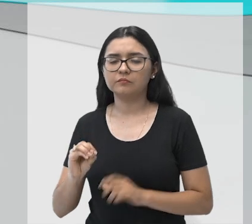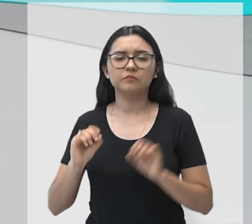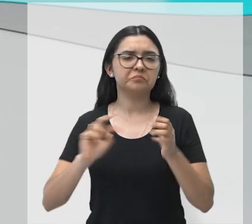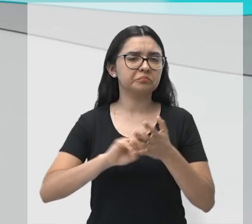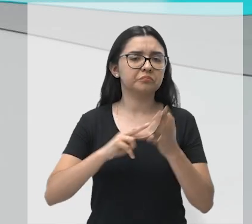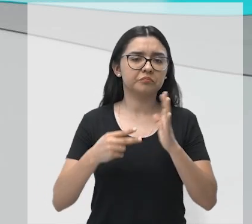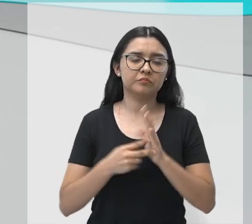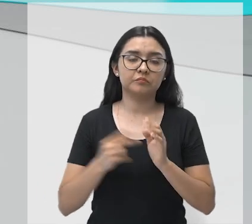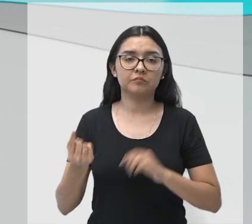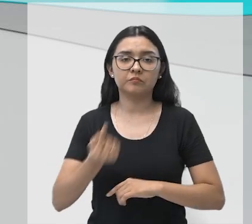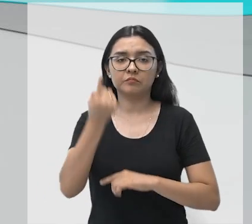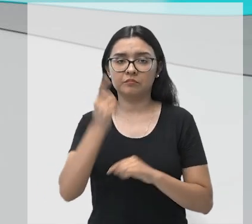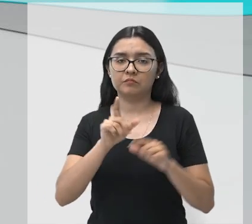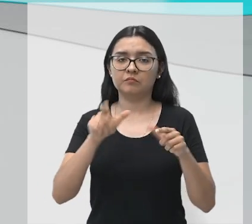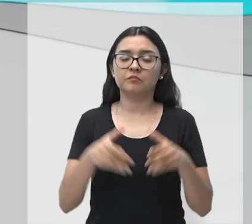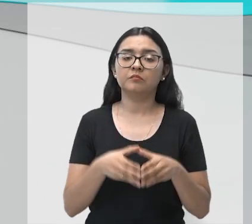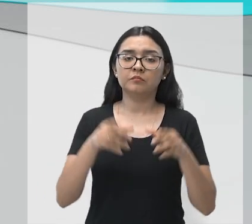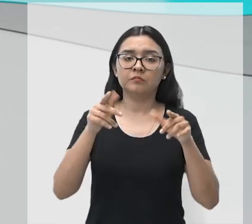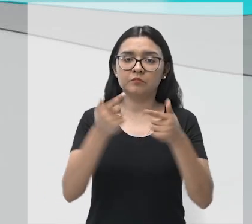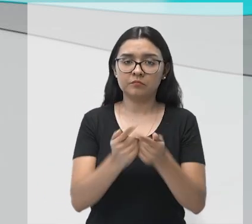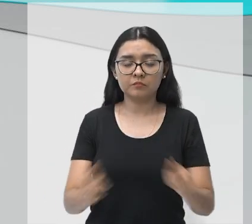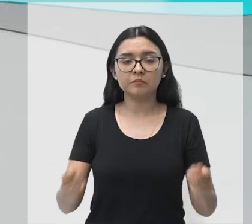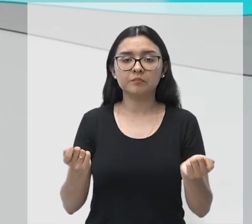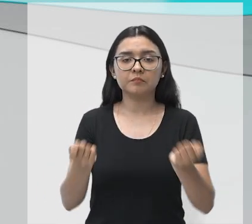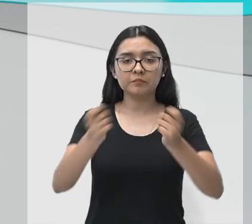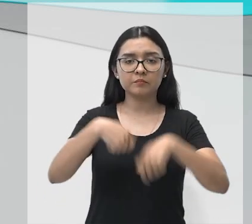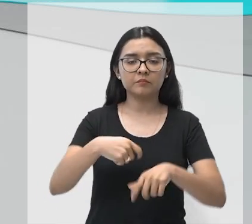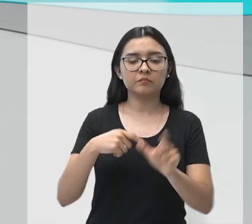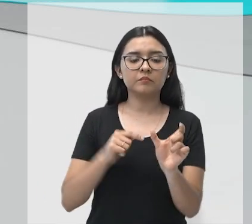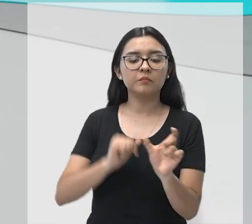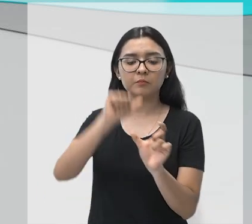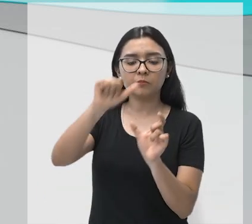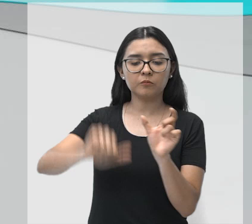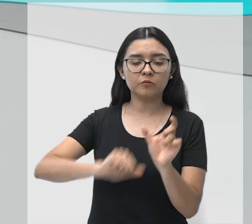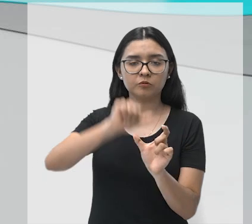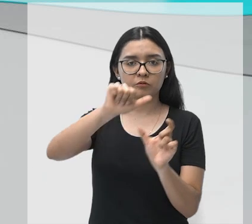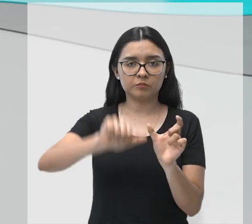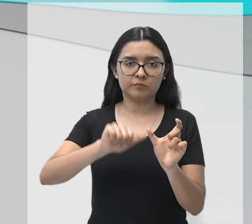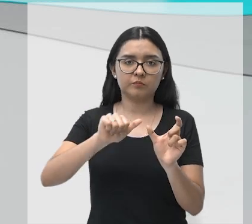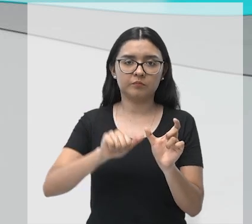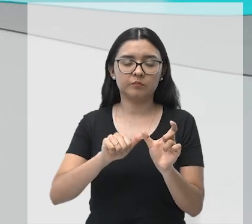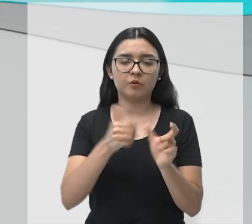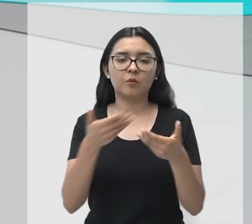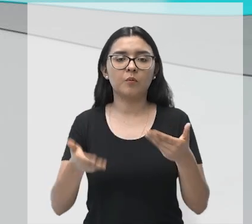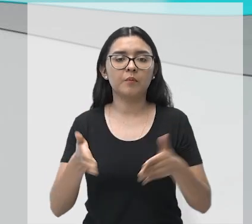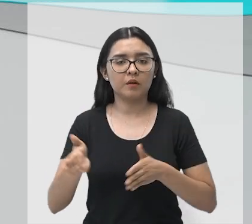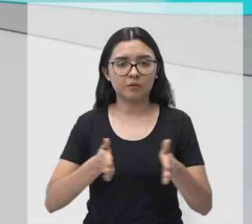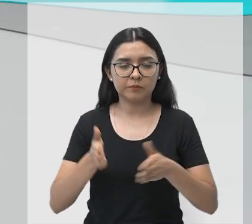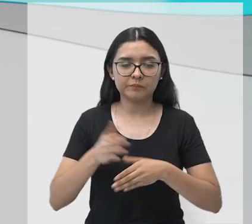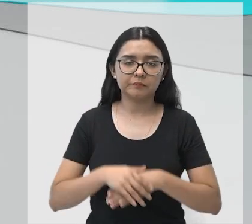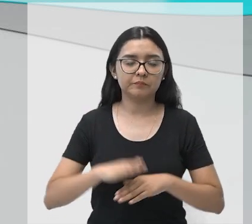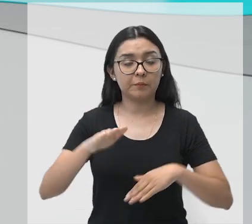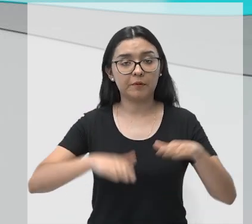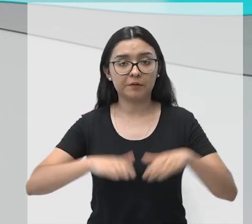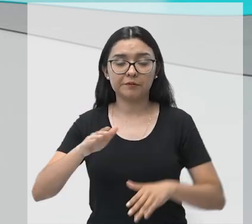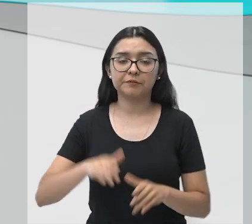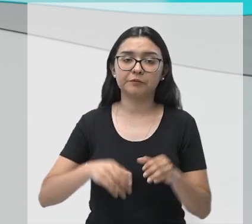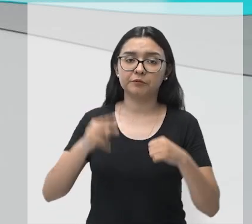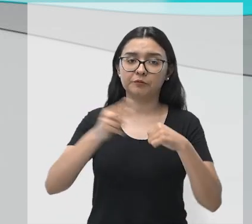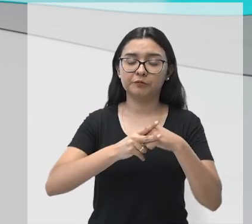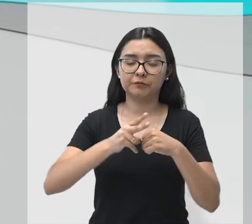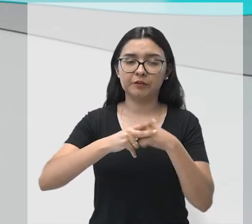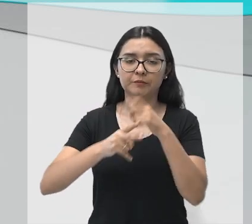Verbo é a única classe gramatical que ele pode modificar, ele pode alternar o tempo. Tá? Então, a depender do verbo, da